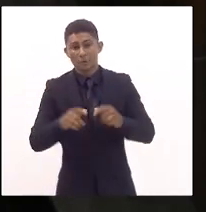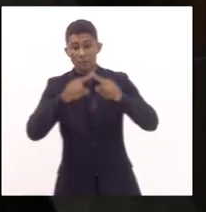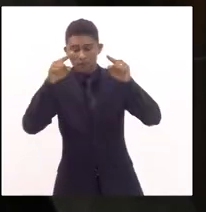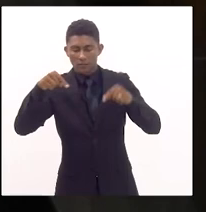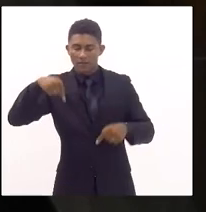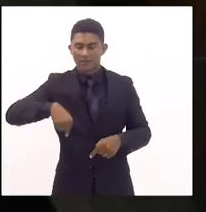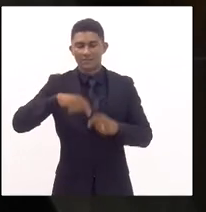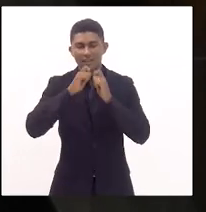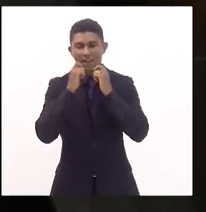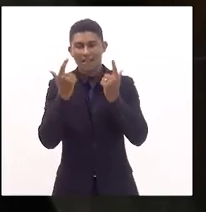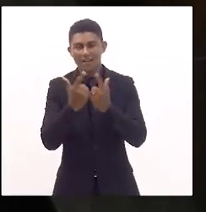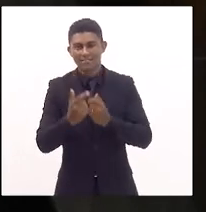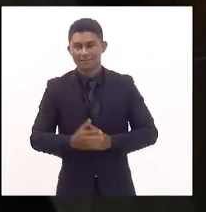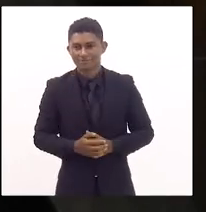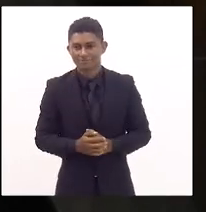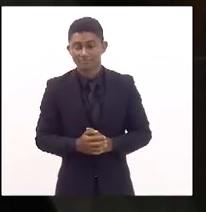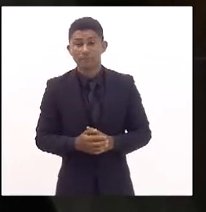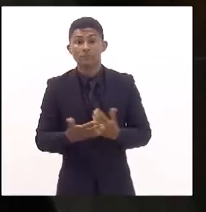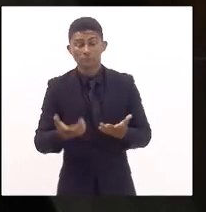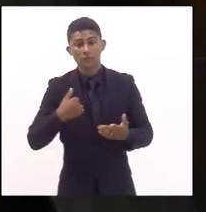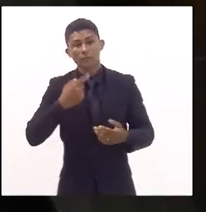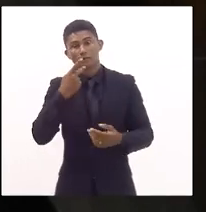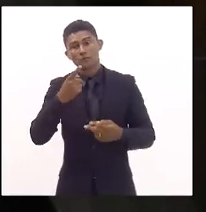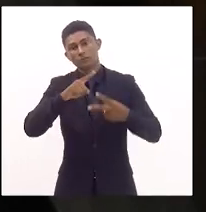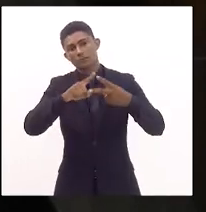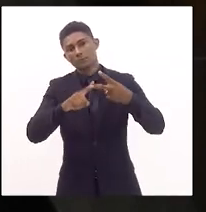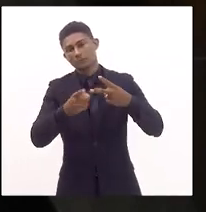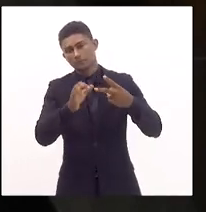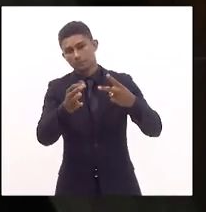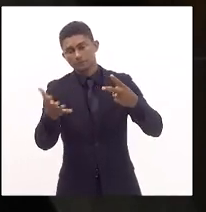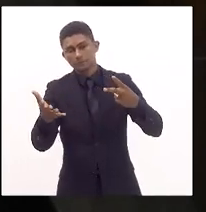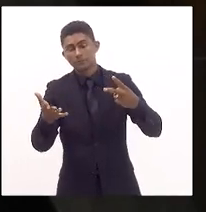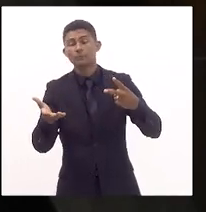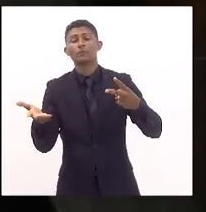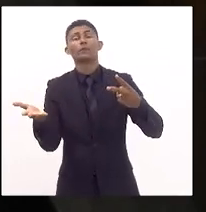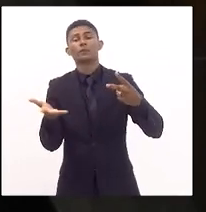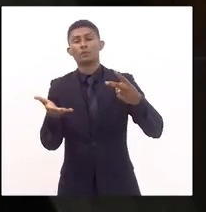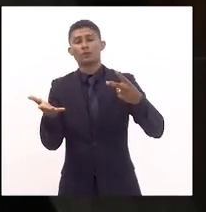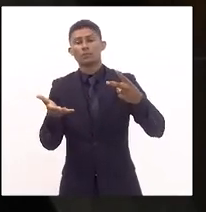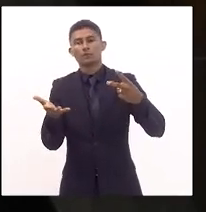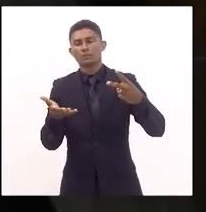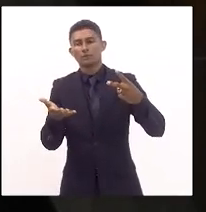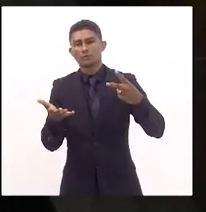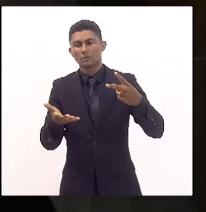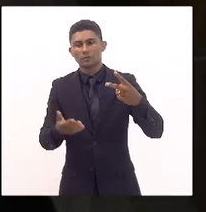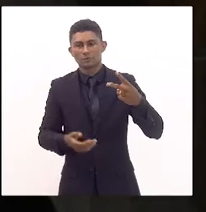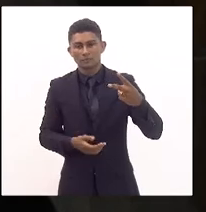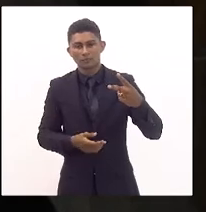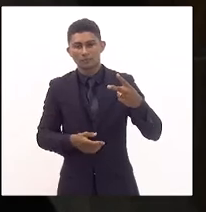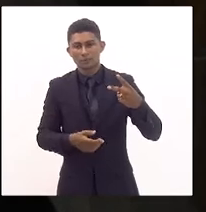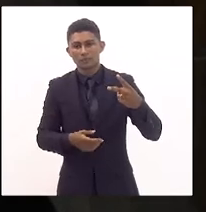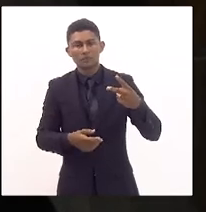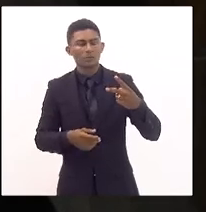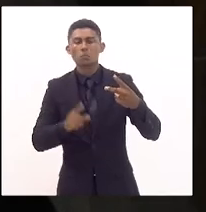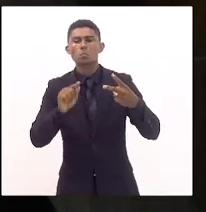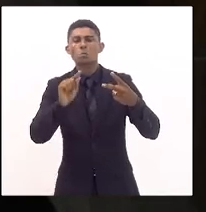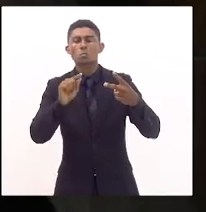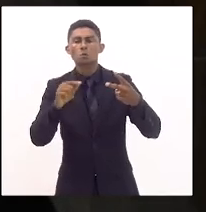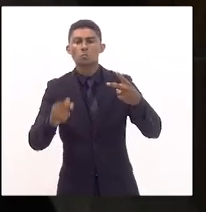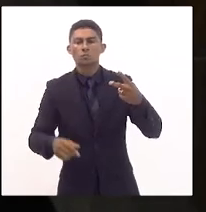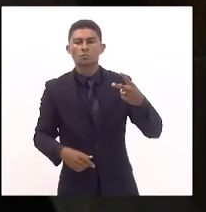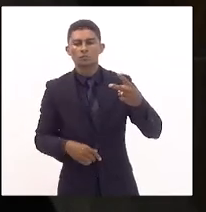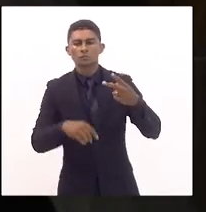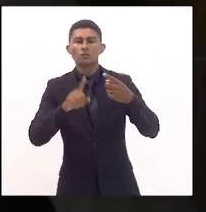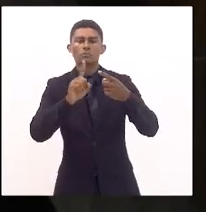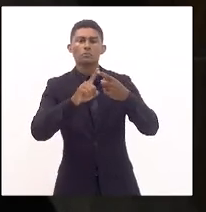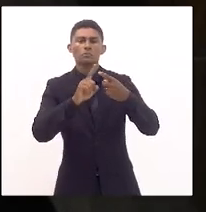quero apontar duas questões hoje, com brevidade. Primeiro,